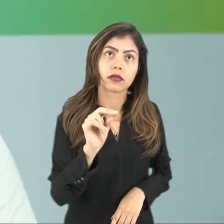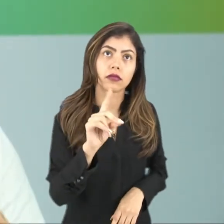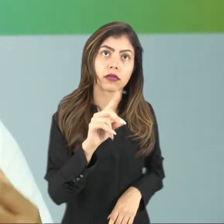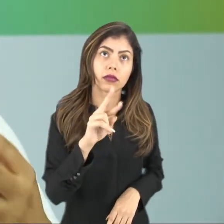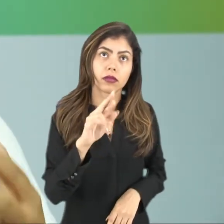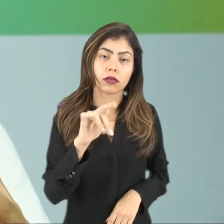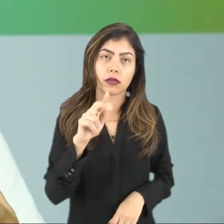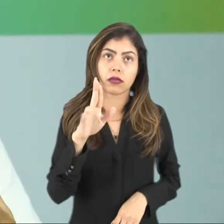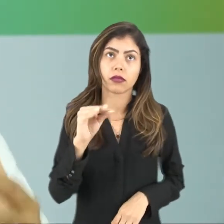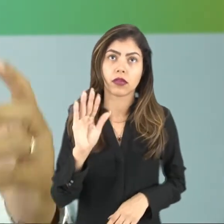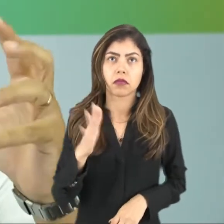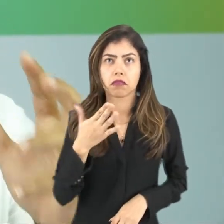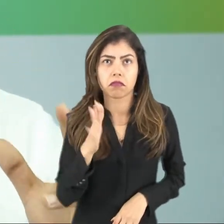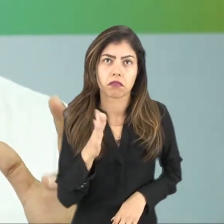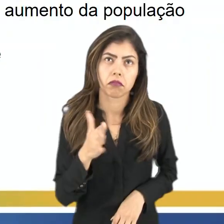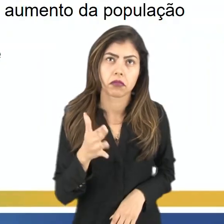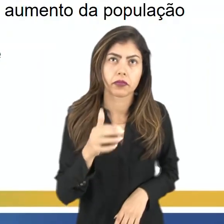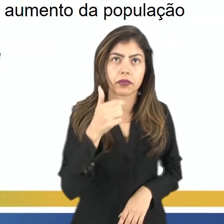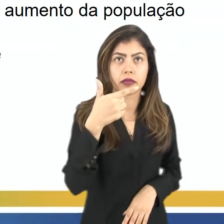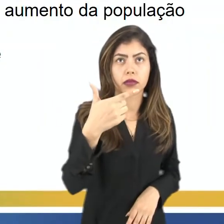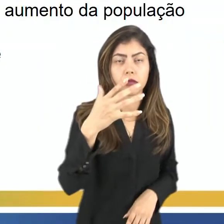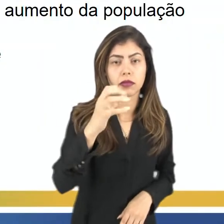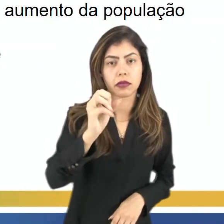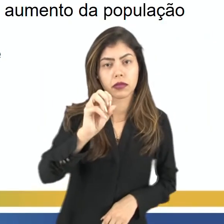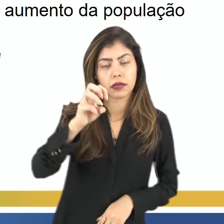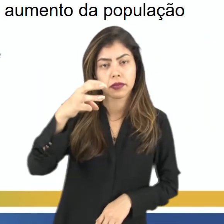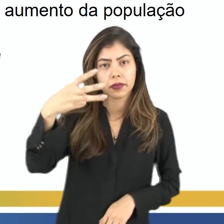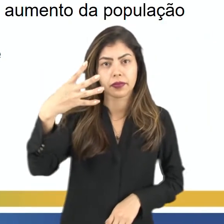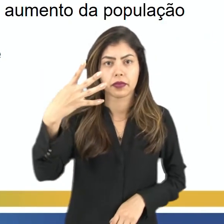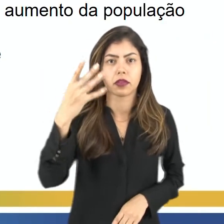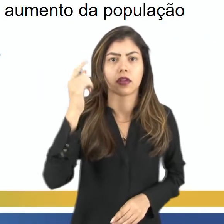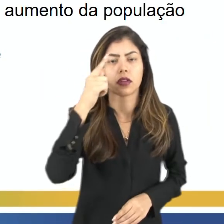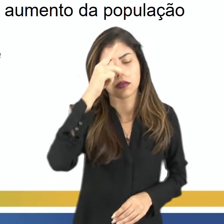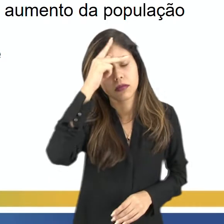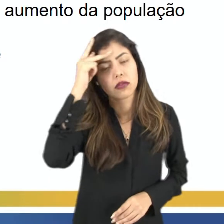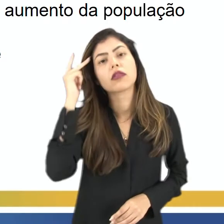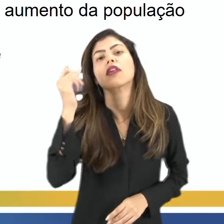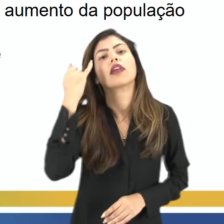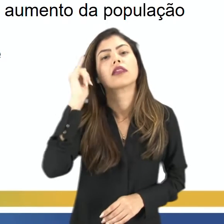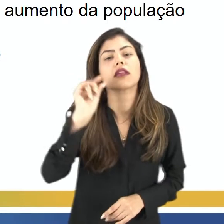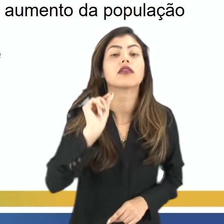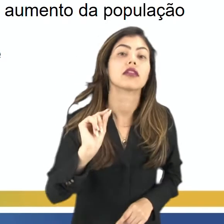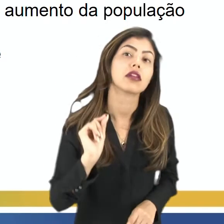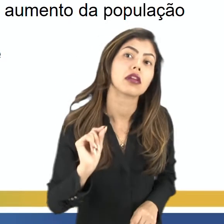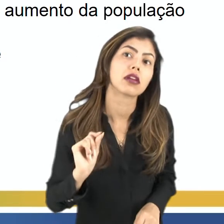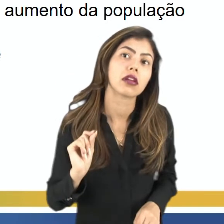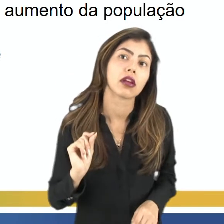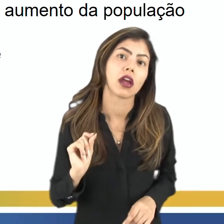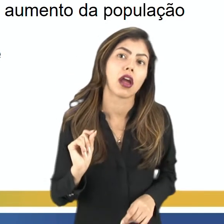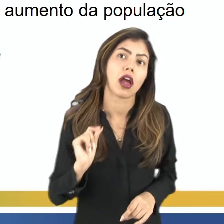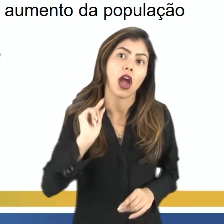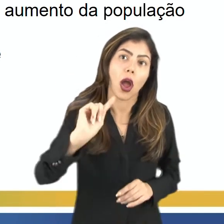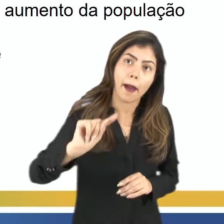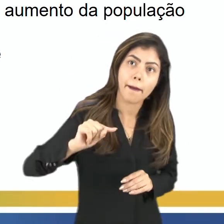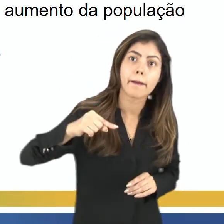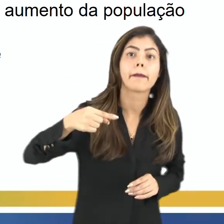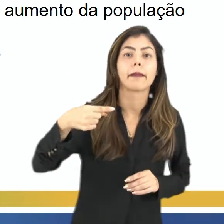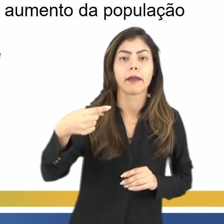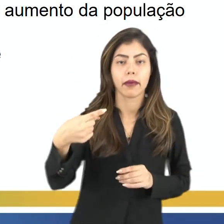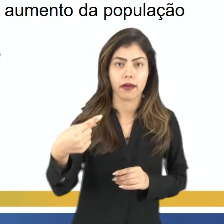chamado bônus demográfico. Por volta de 2034 e diante, os especialistas eles colocam uma ideia de quê? Uma ideia